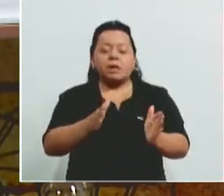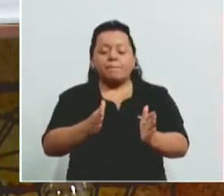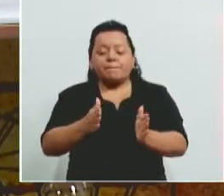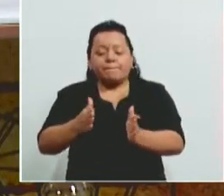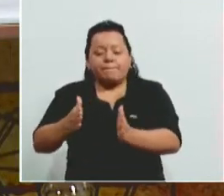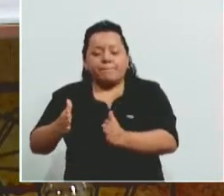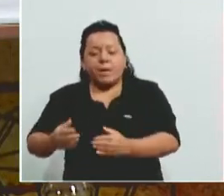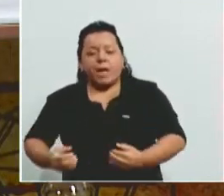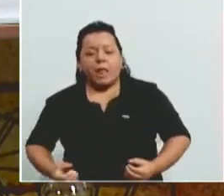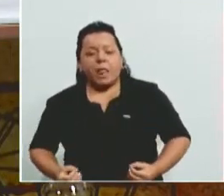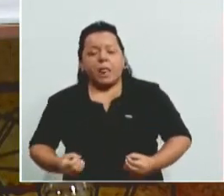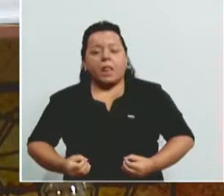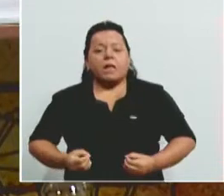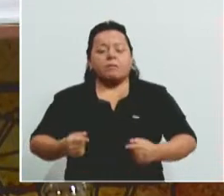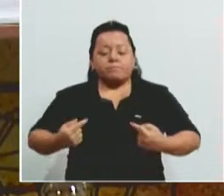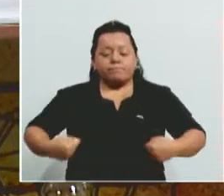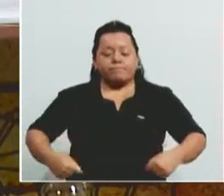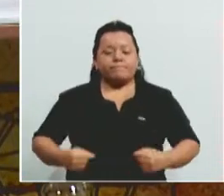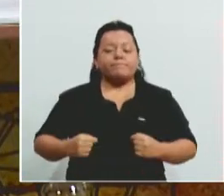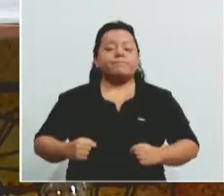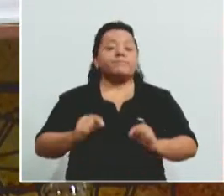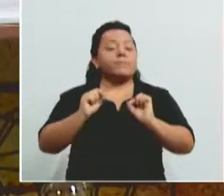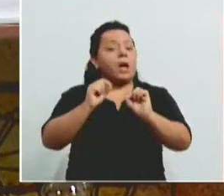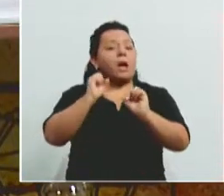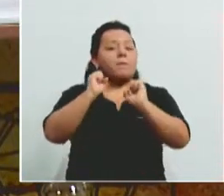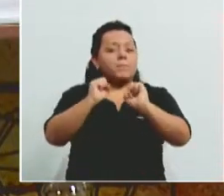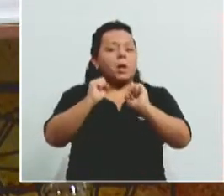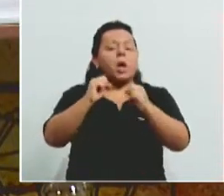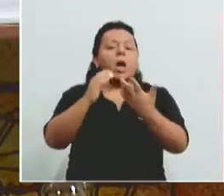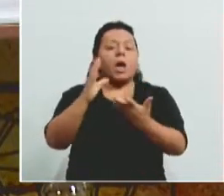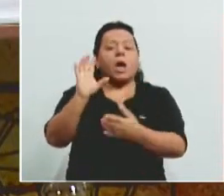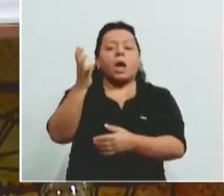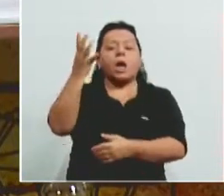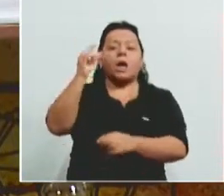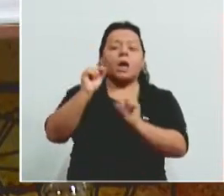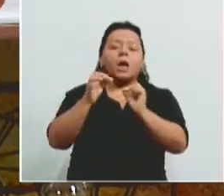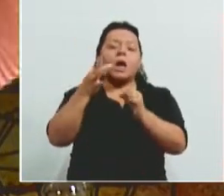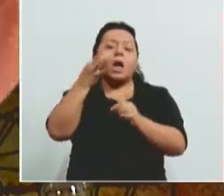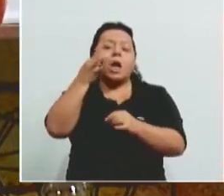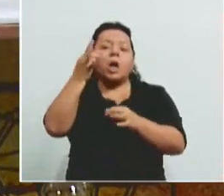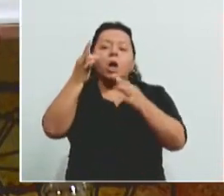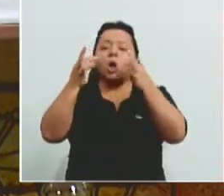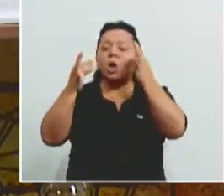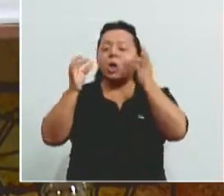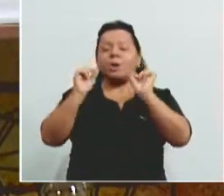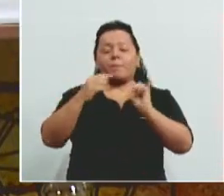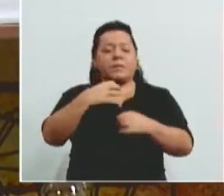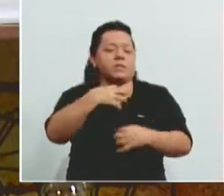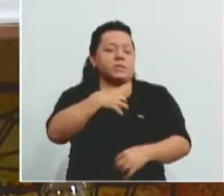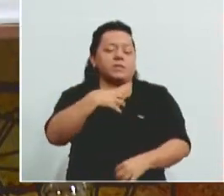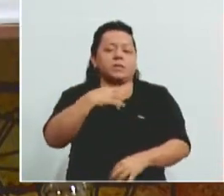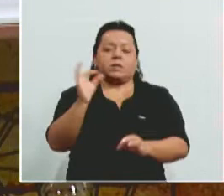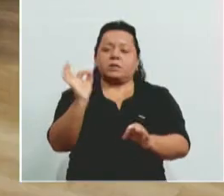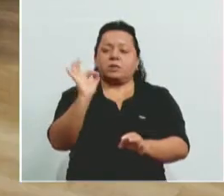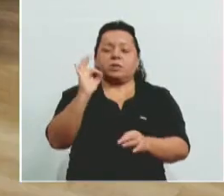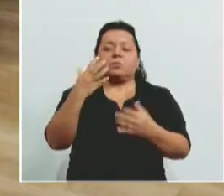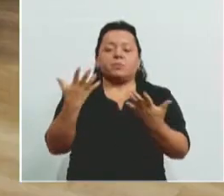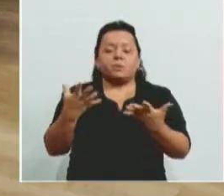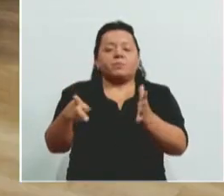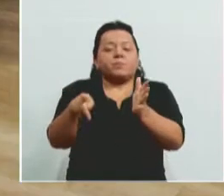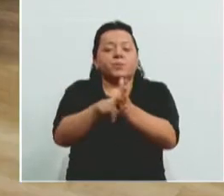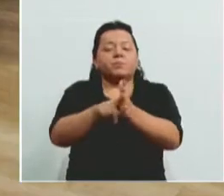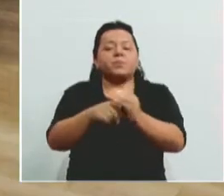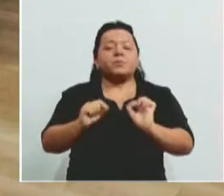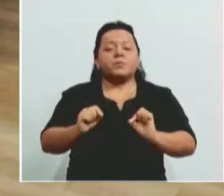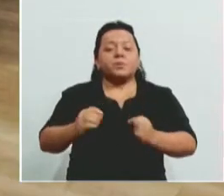mais androgênica, pode aparecer alguma acne, alguma coisa, mas não é um sintoma clássico de endometriose. Enquanto a